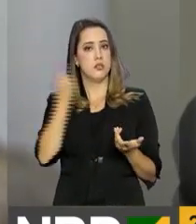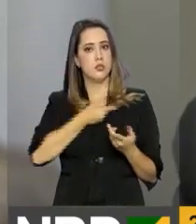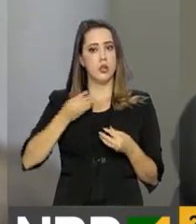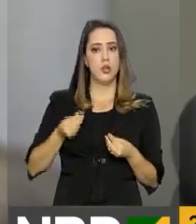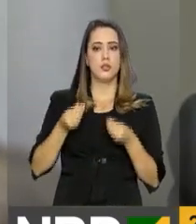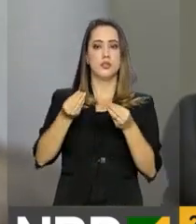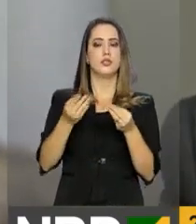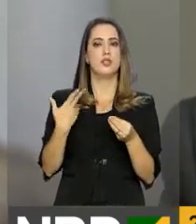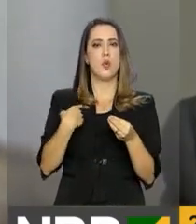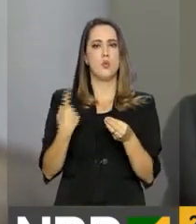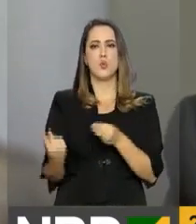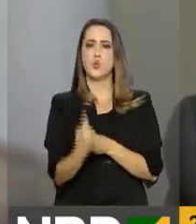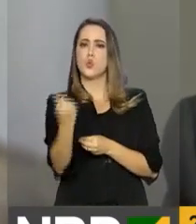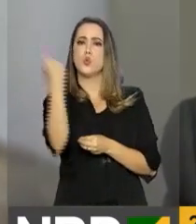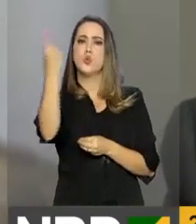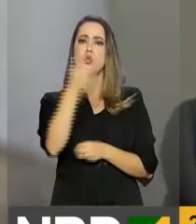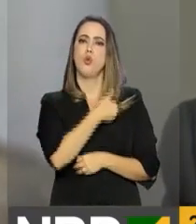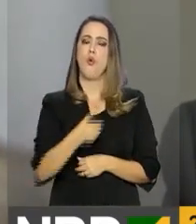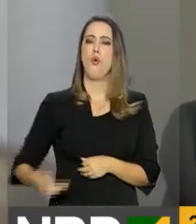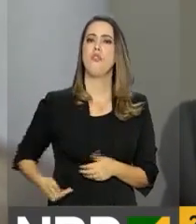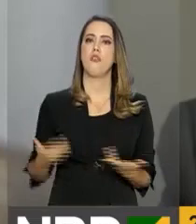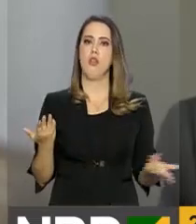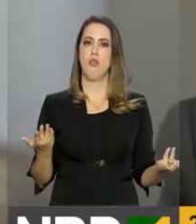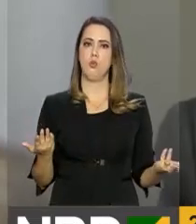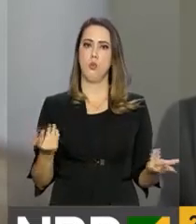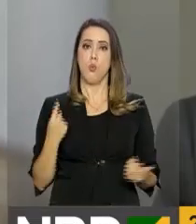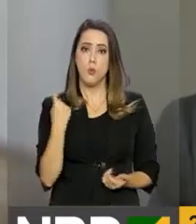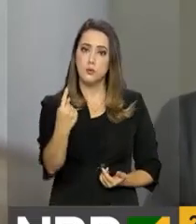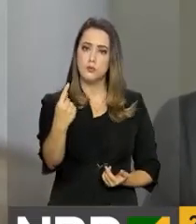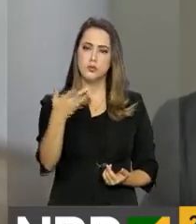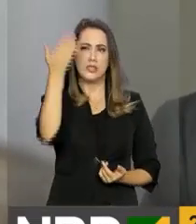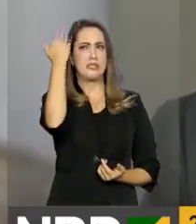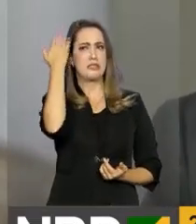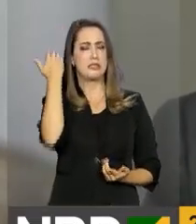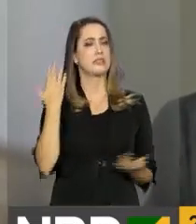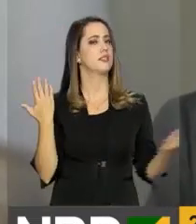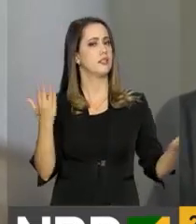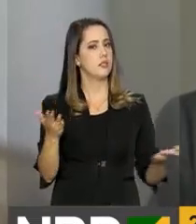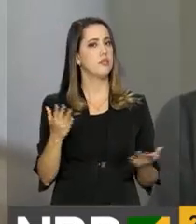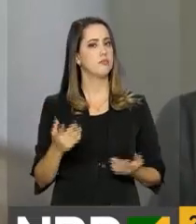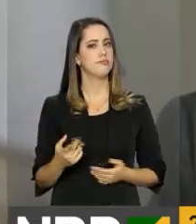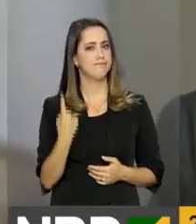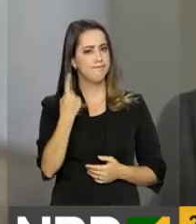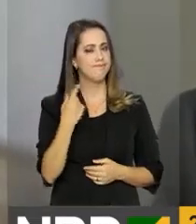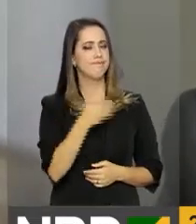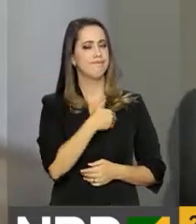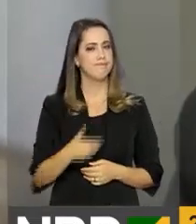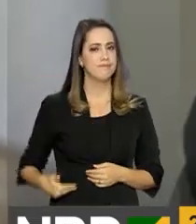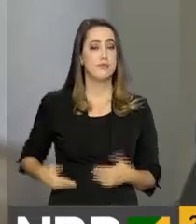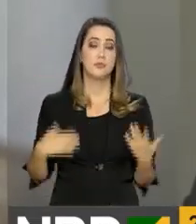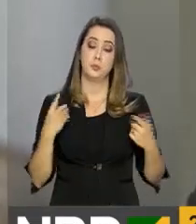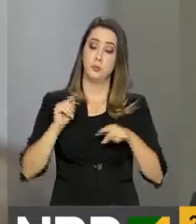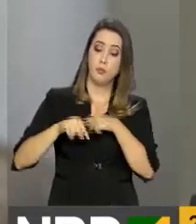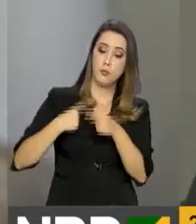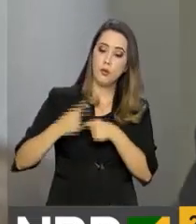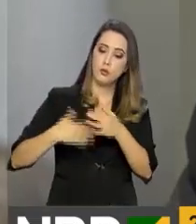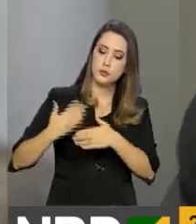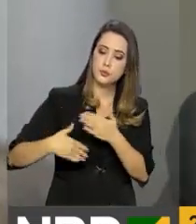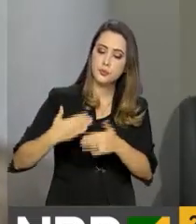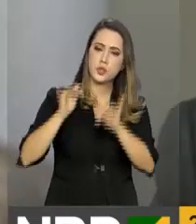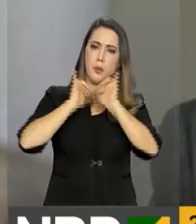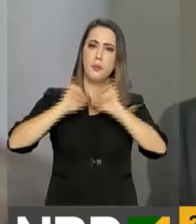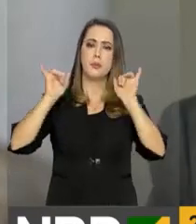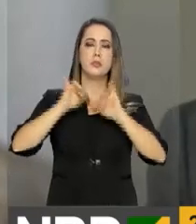Estado unitário. Tudo estava centralizado na figura do governo central, não é? E depois, quando